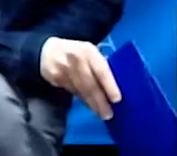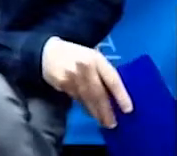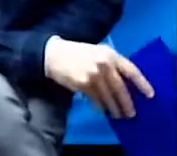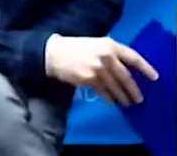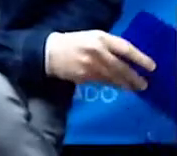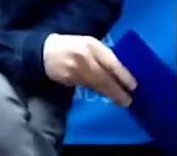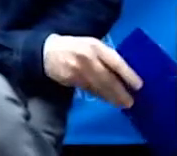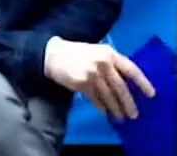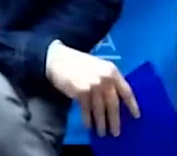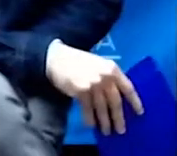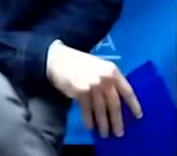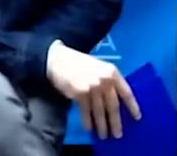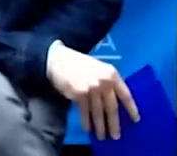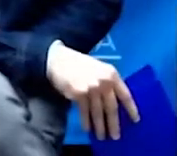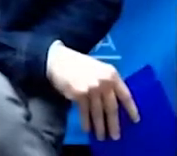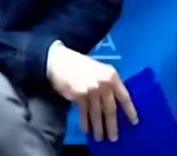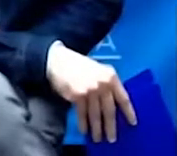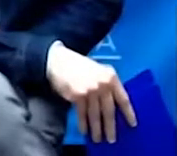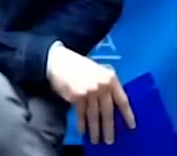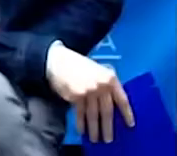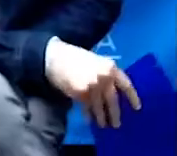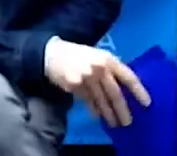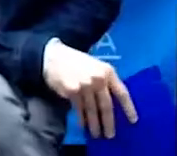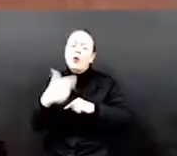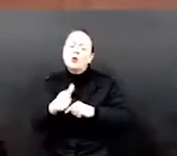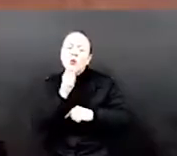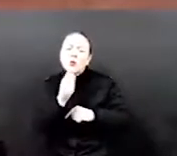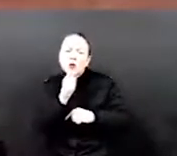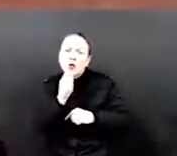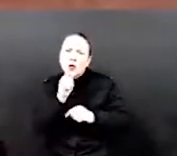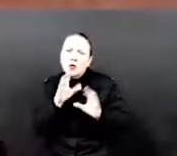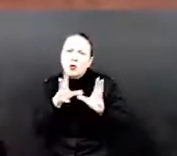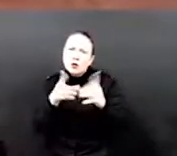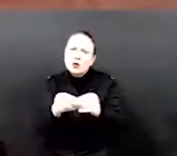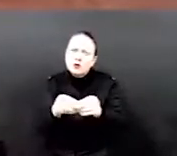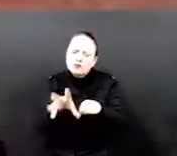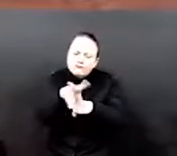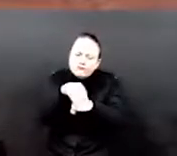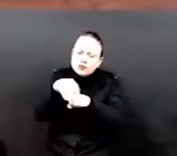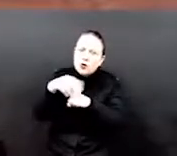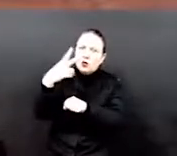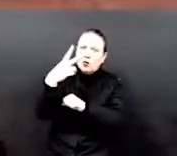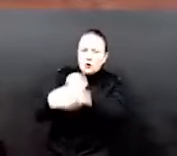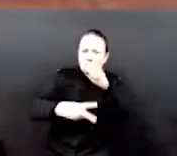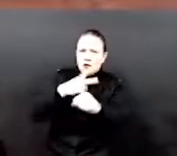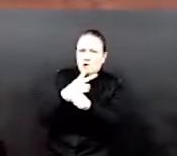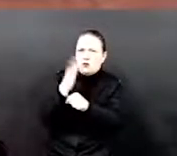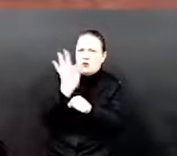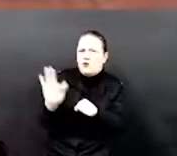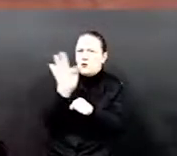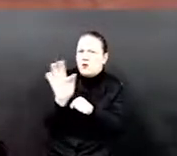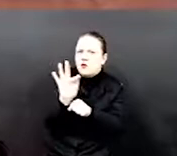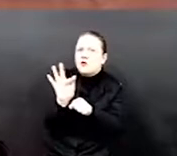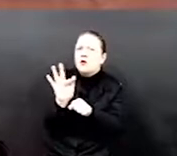mesma reportagem ou numa outra que eu vi sua, que você comentou tudo o que você, por exemplo, aprendeu nesses 2 anos na faculdade, quando você